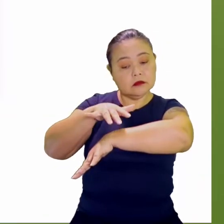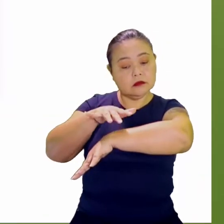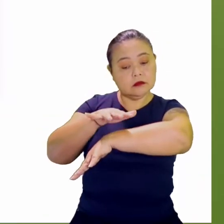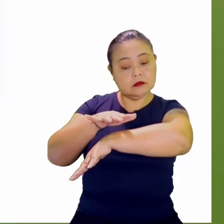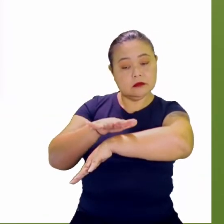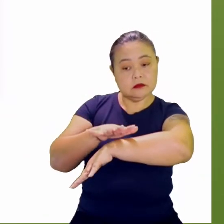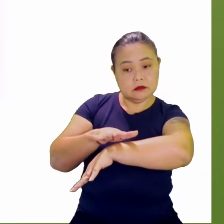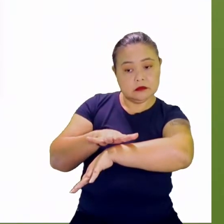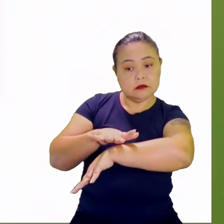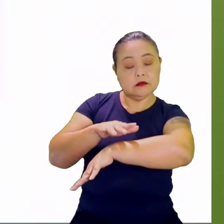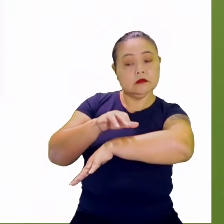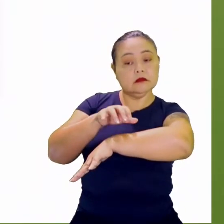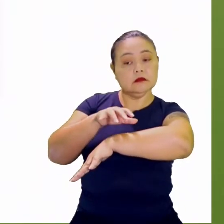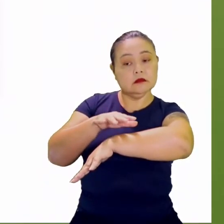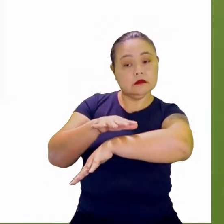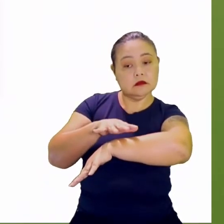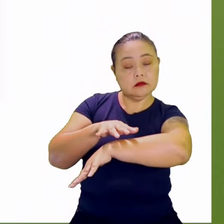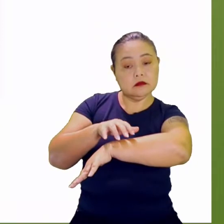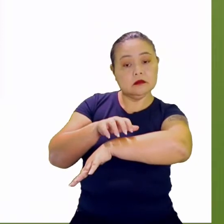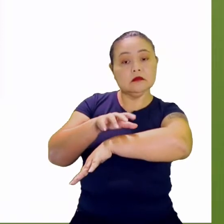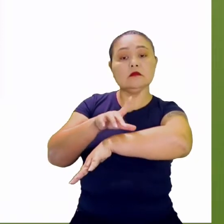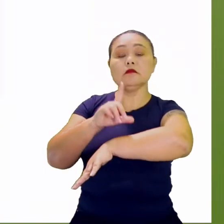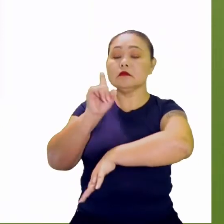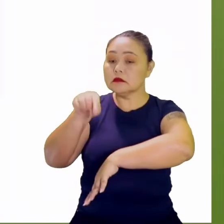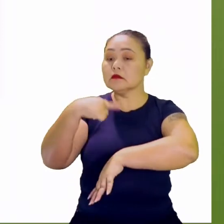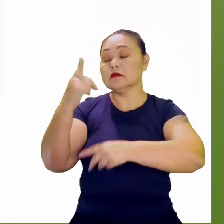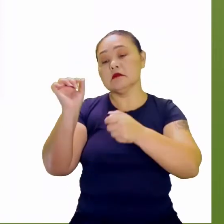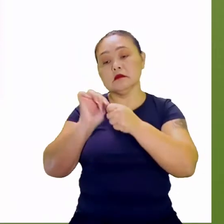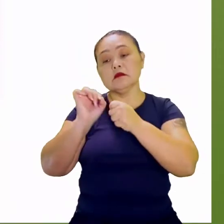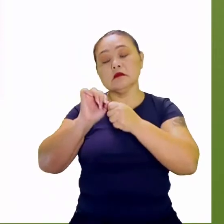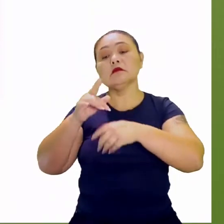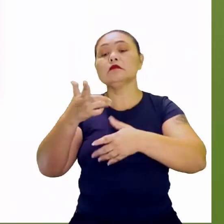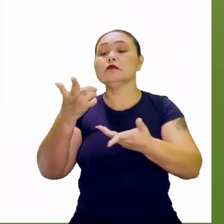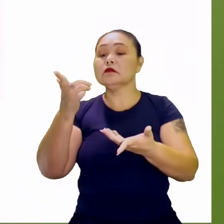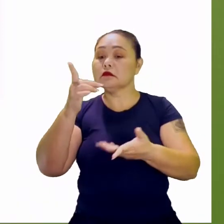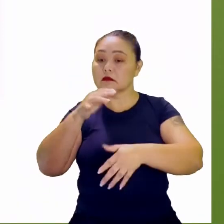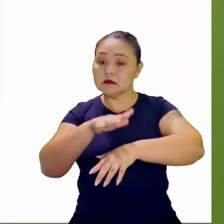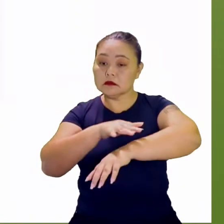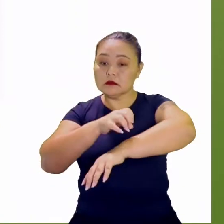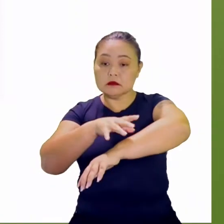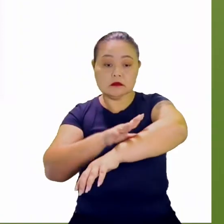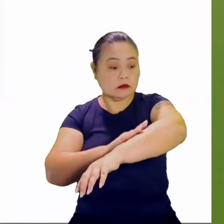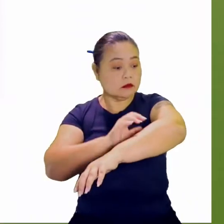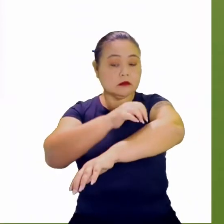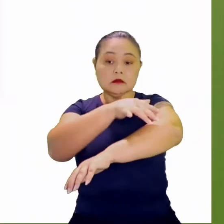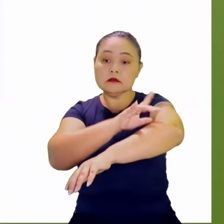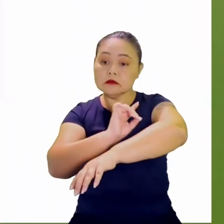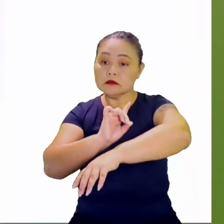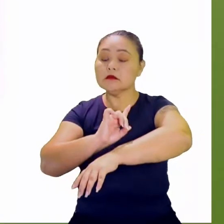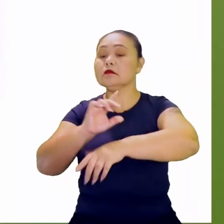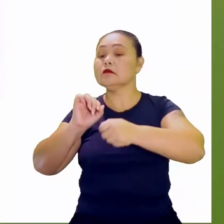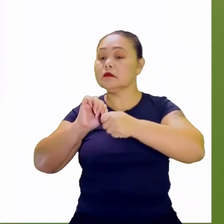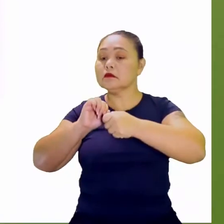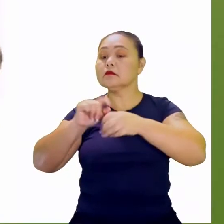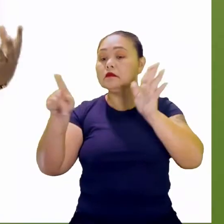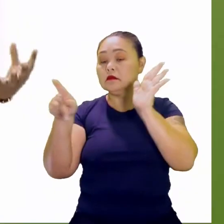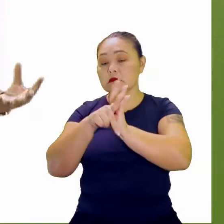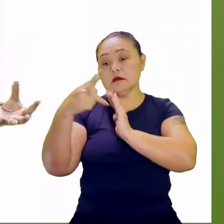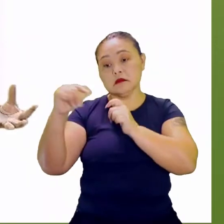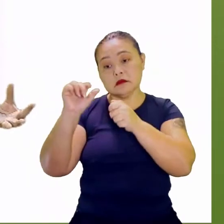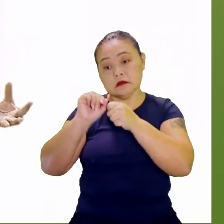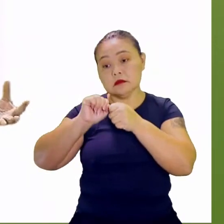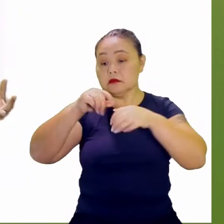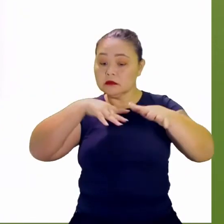mesma posição produzindo tensão. Isso é o que nós chamamos de ação muscular. Então, durante o exercício físico, a gente vai ter